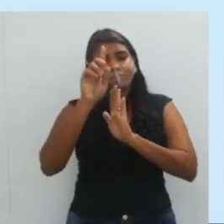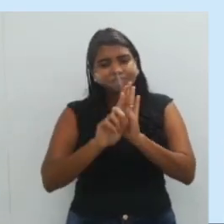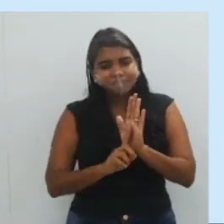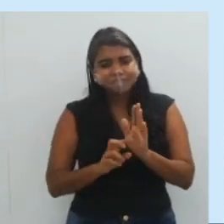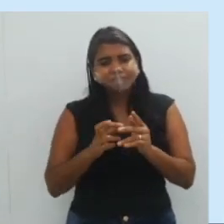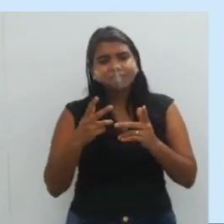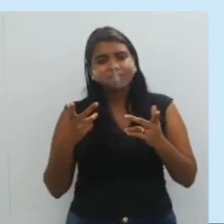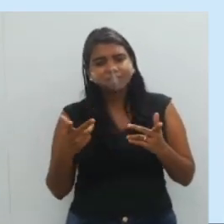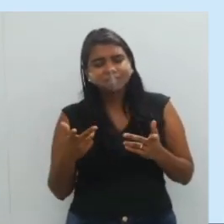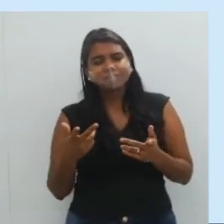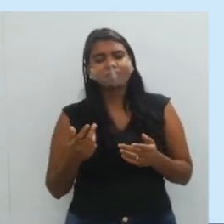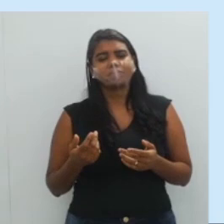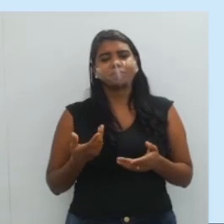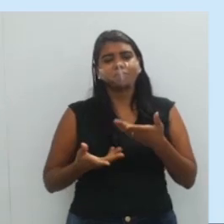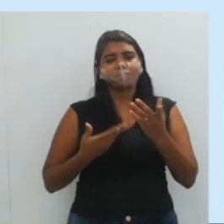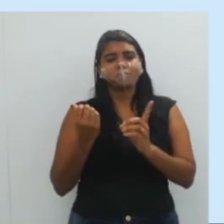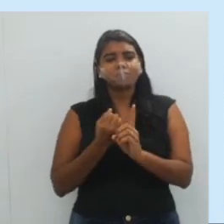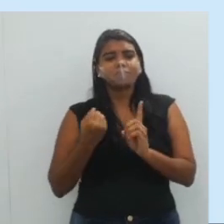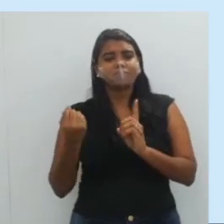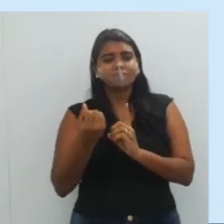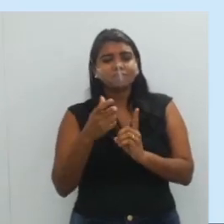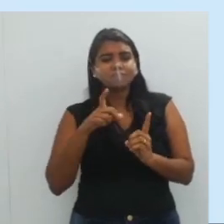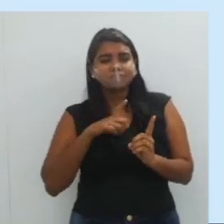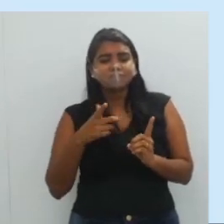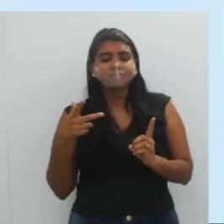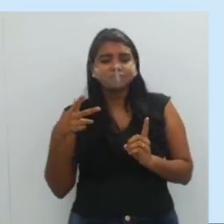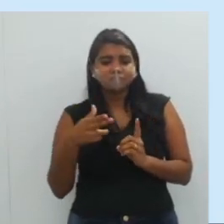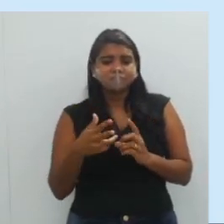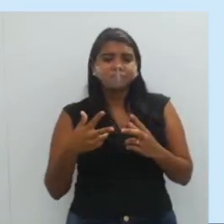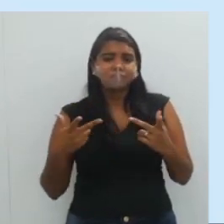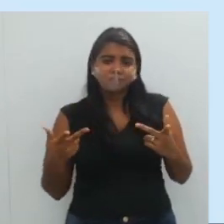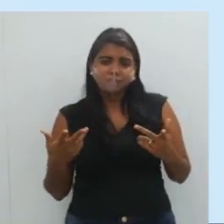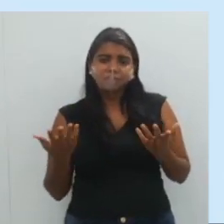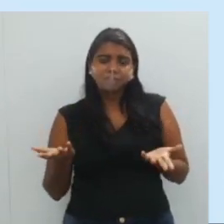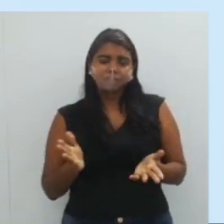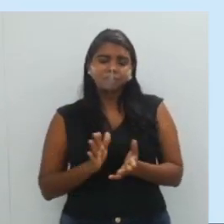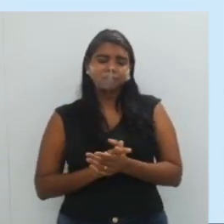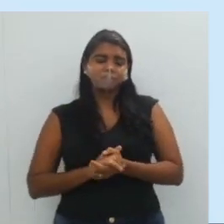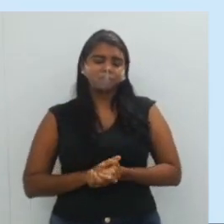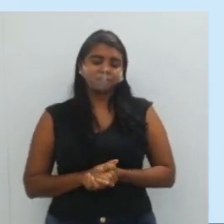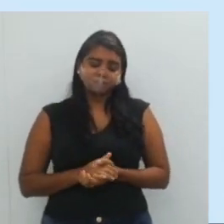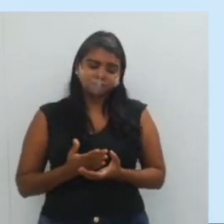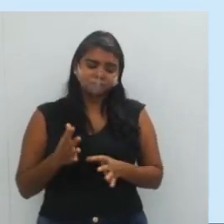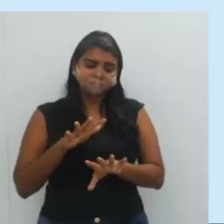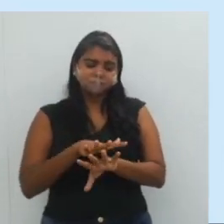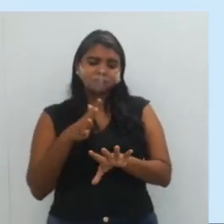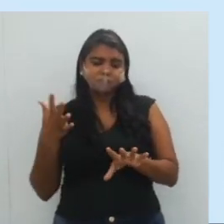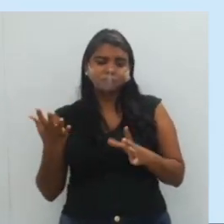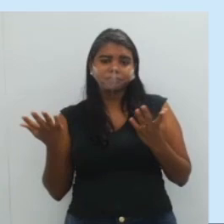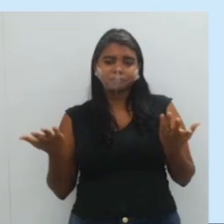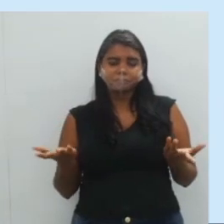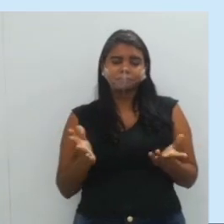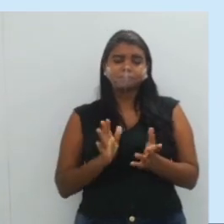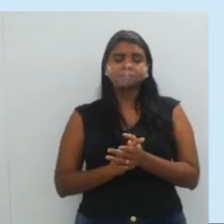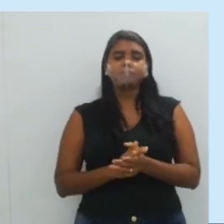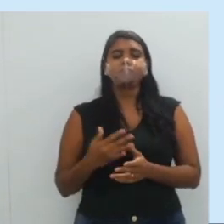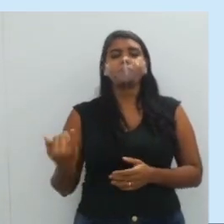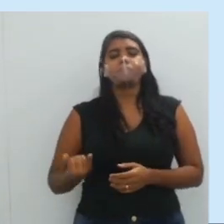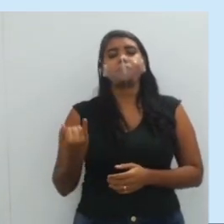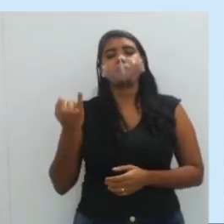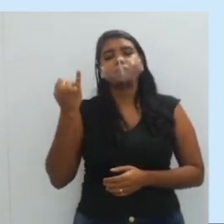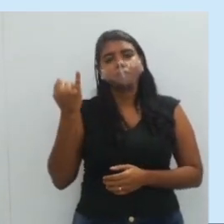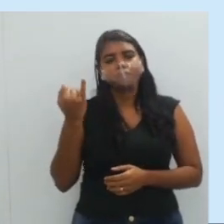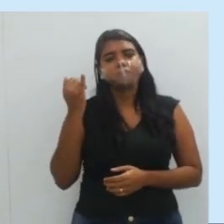no sentido de privilégio social, daqueles que têm o seu privilégio, o seu direito social cerceado, cortado. Então